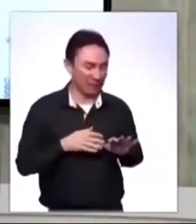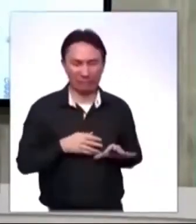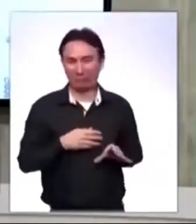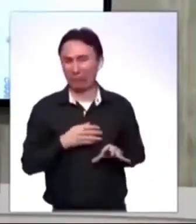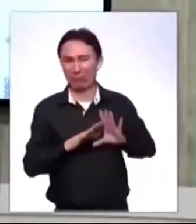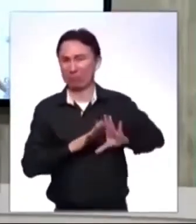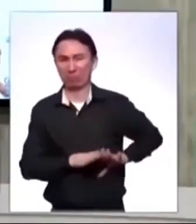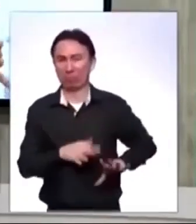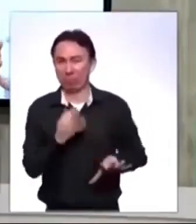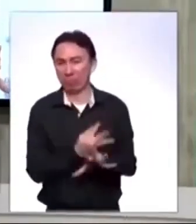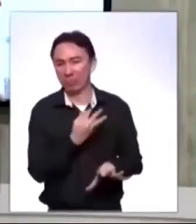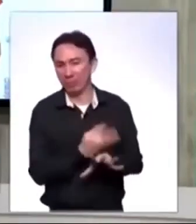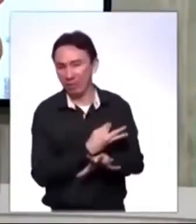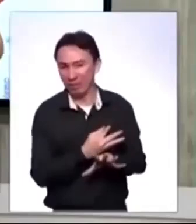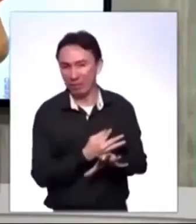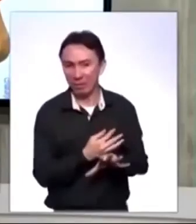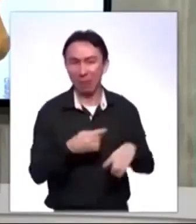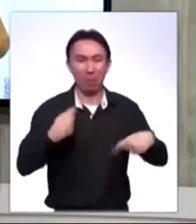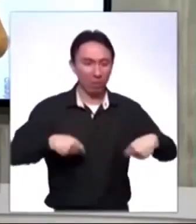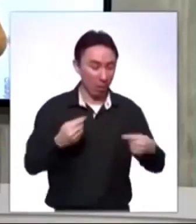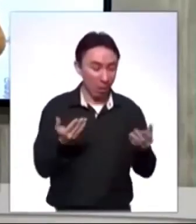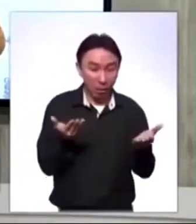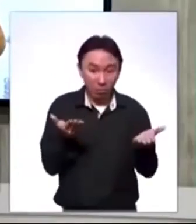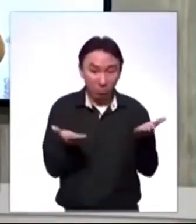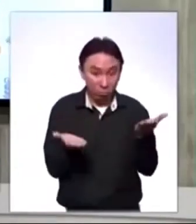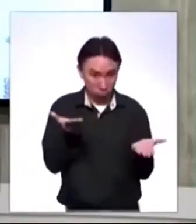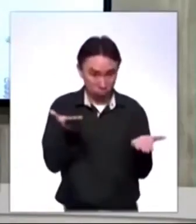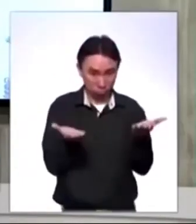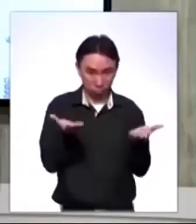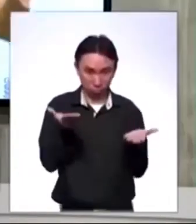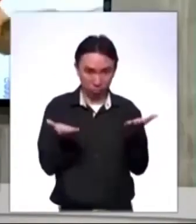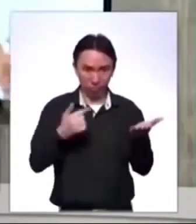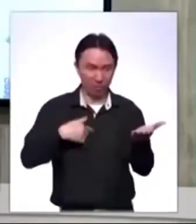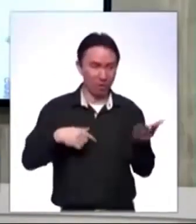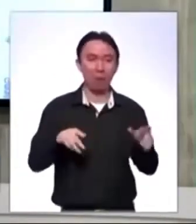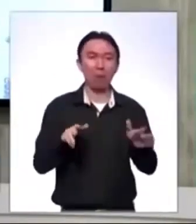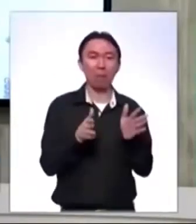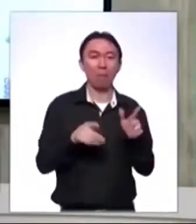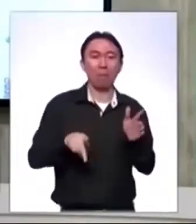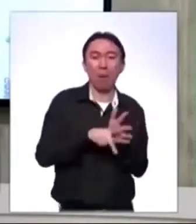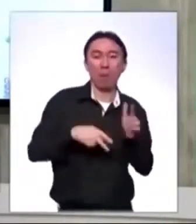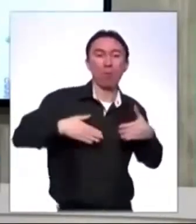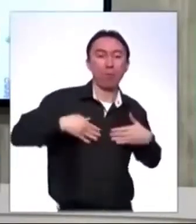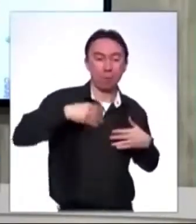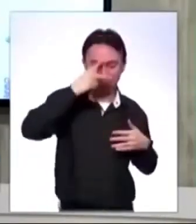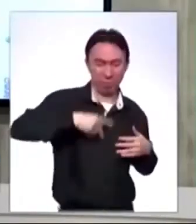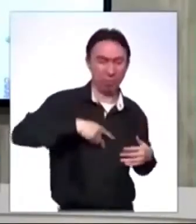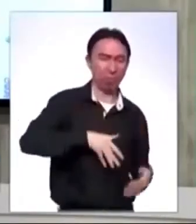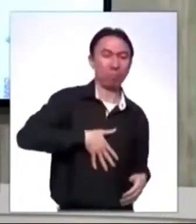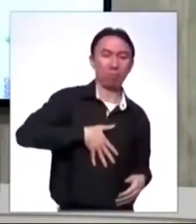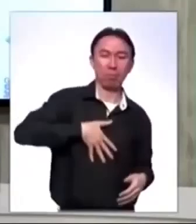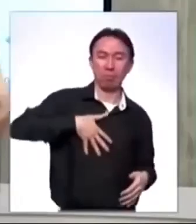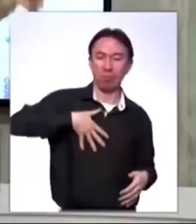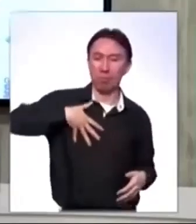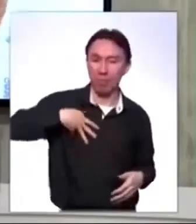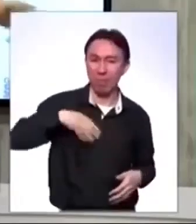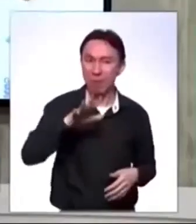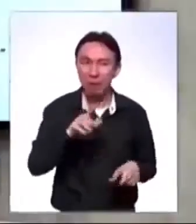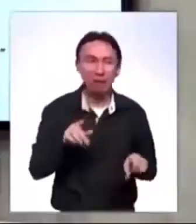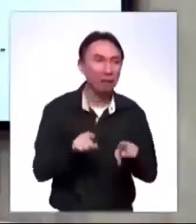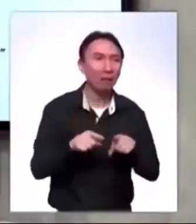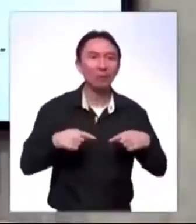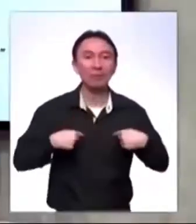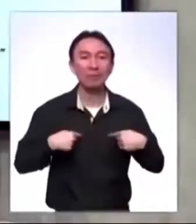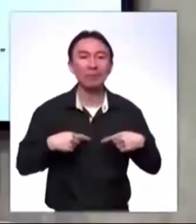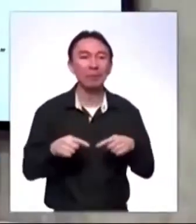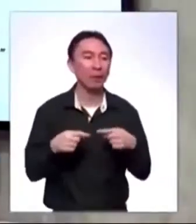ponto de equilíbrio. Eu não posso viver só baseado no meu prazer, não teria sociedade, tá certo? Mas eu também não posso